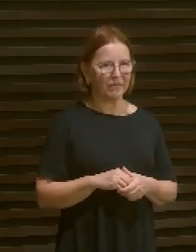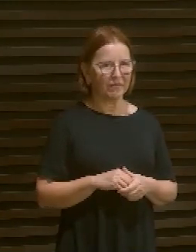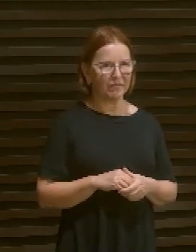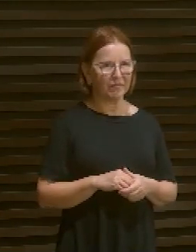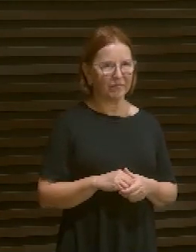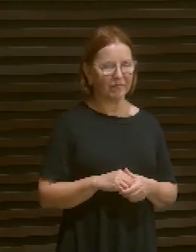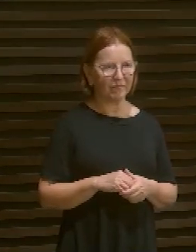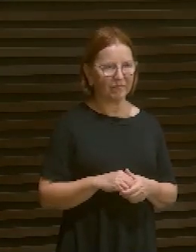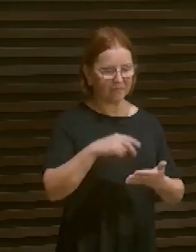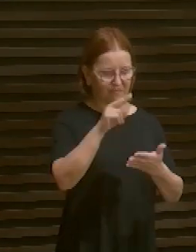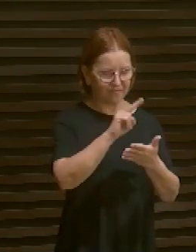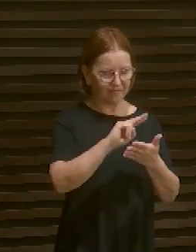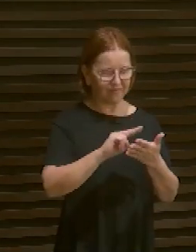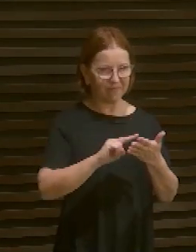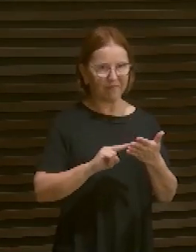Nós vamos ler,